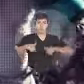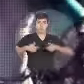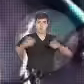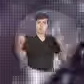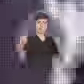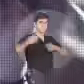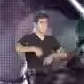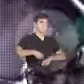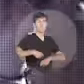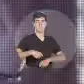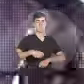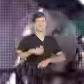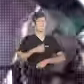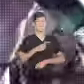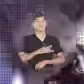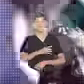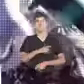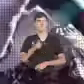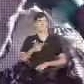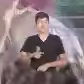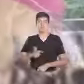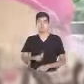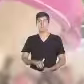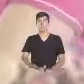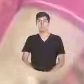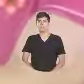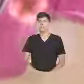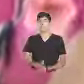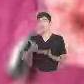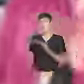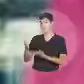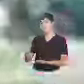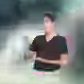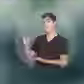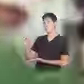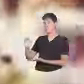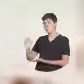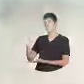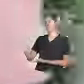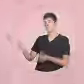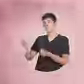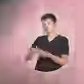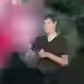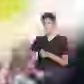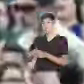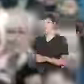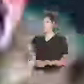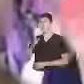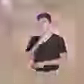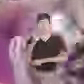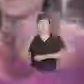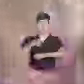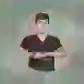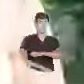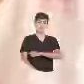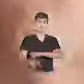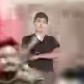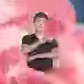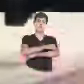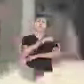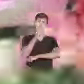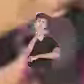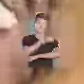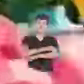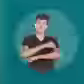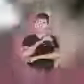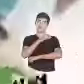Eu não tenho medo de obstáculos. Olha a Rosa aí, o que ela já fez. Ela é especialista